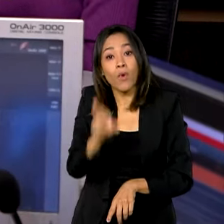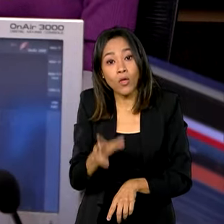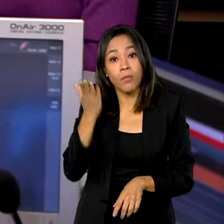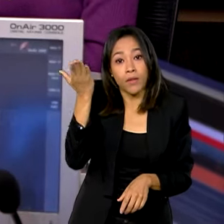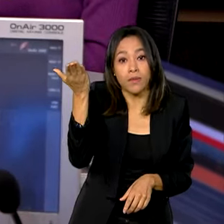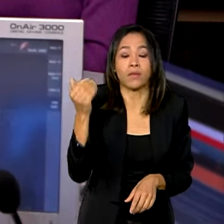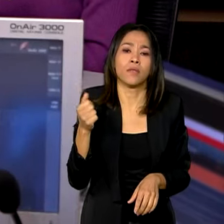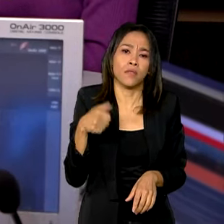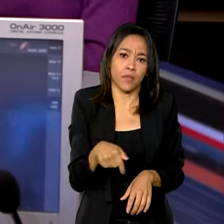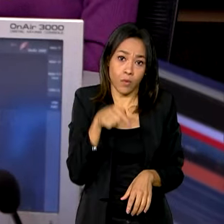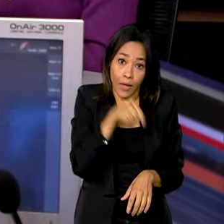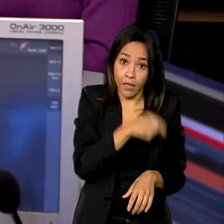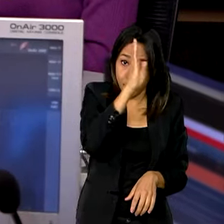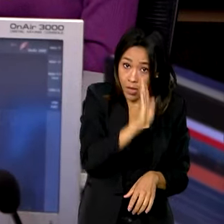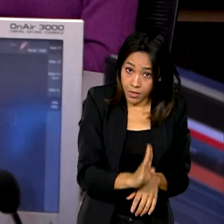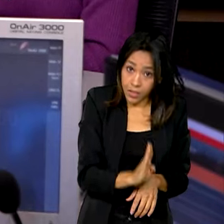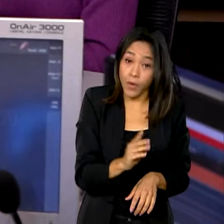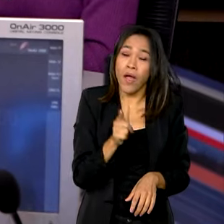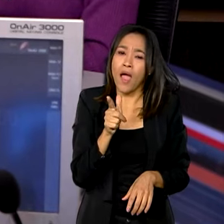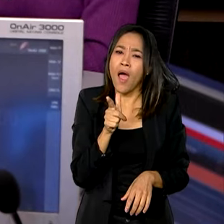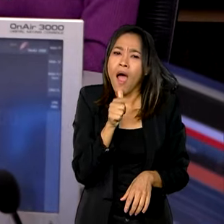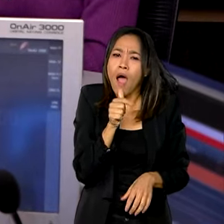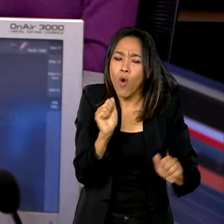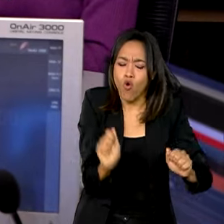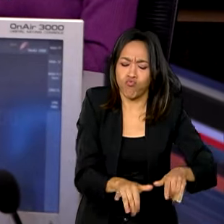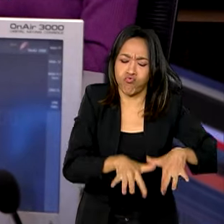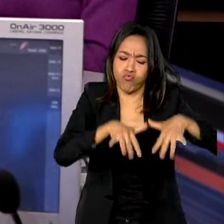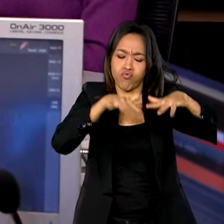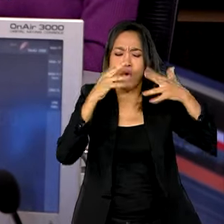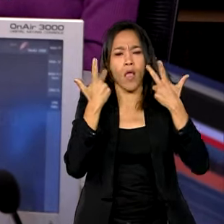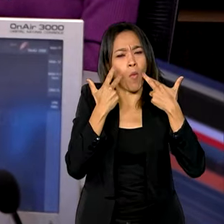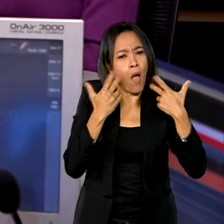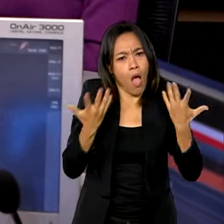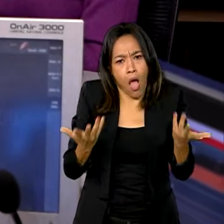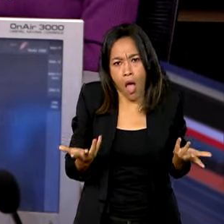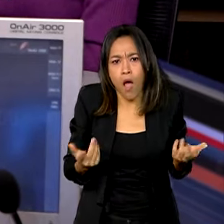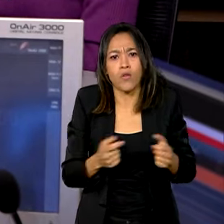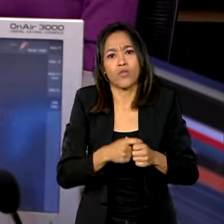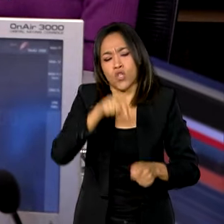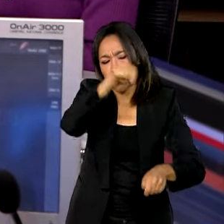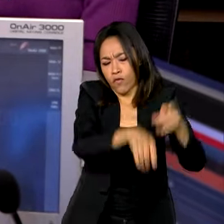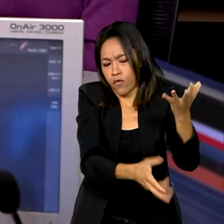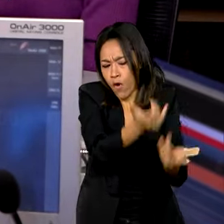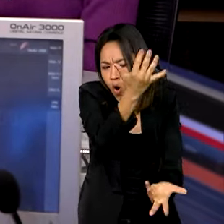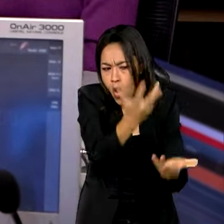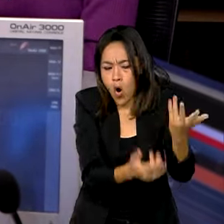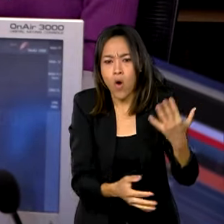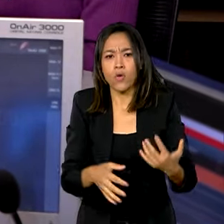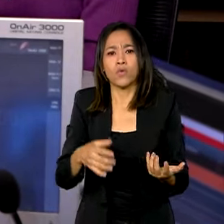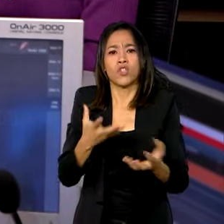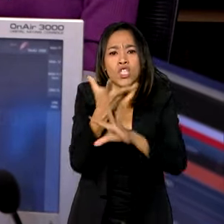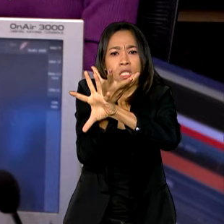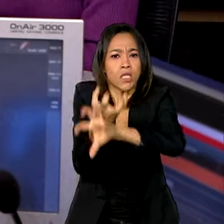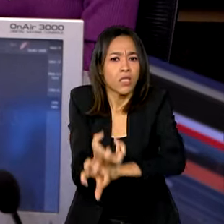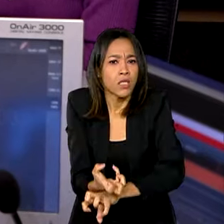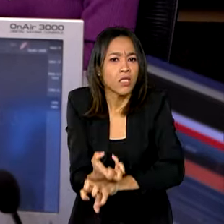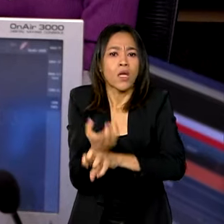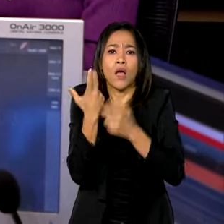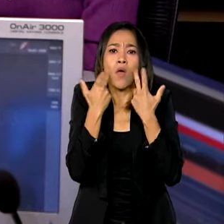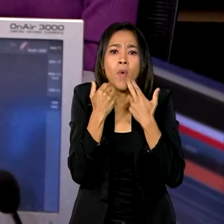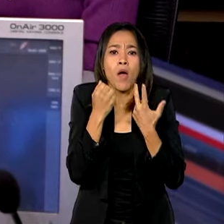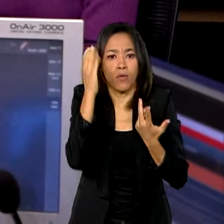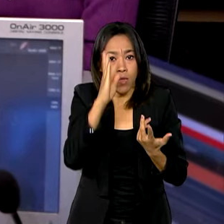é muito comum eh enchentes eh estiagem incêndios Então como lidar com essas